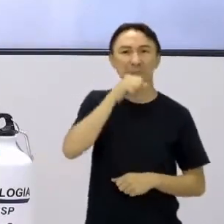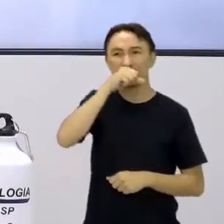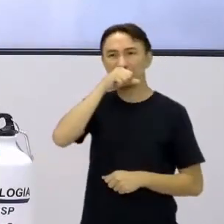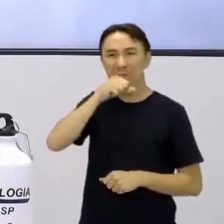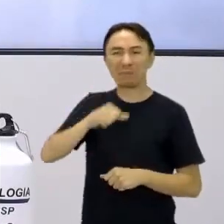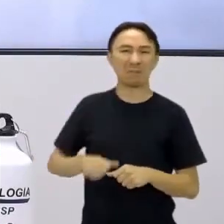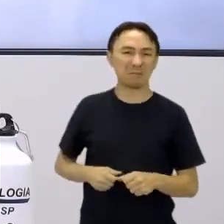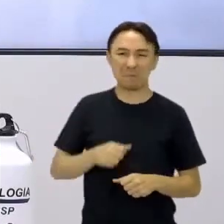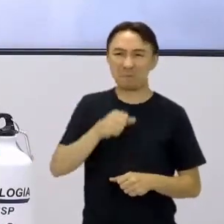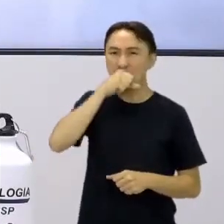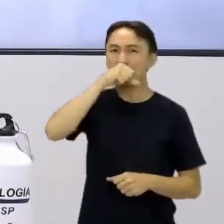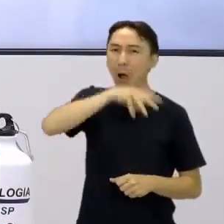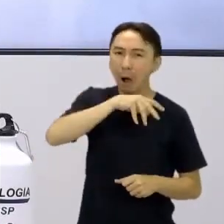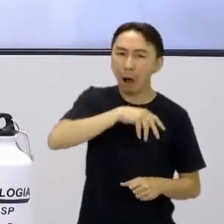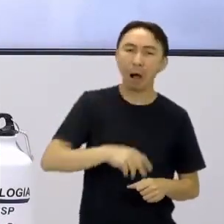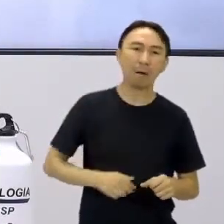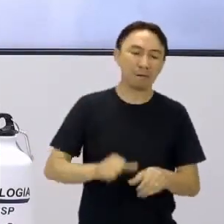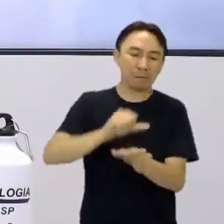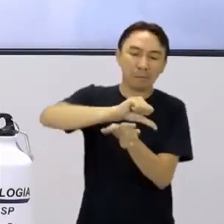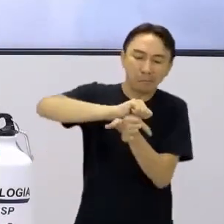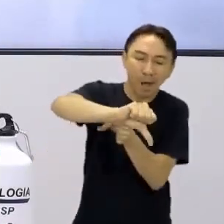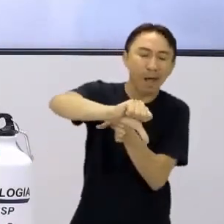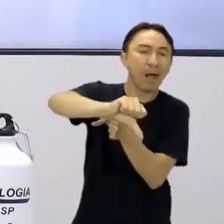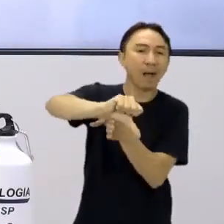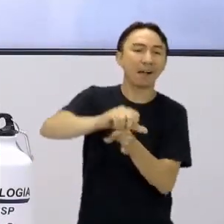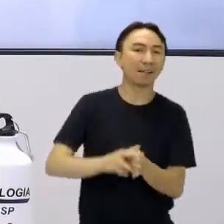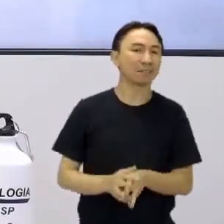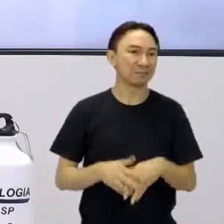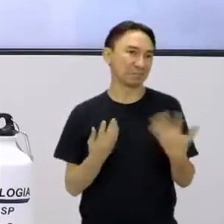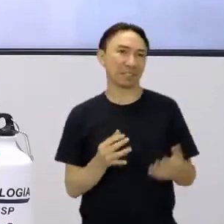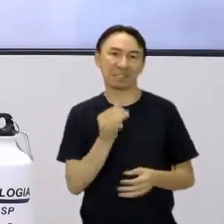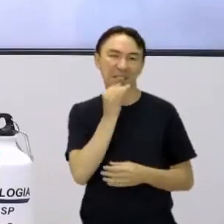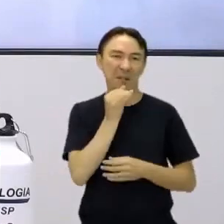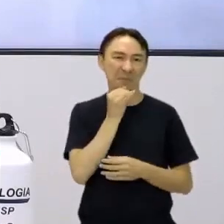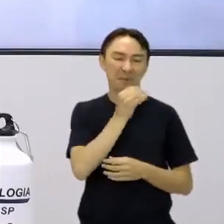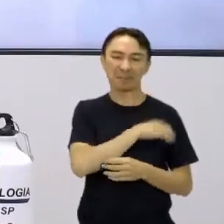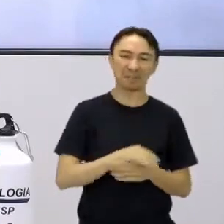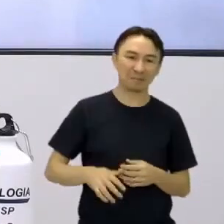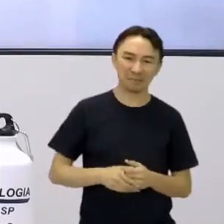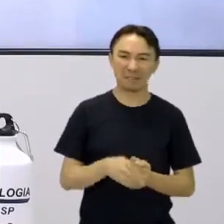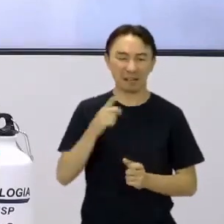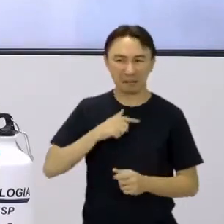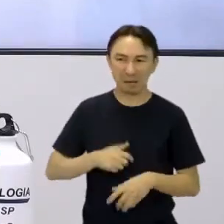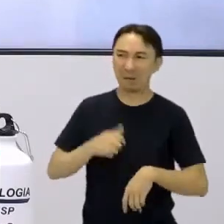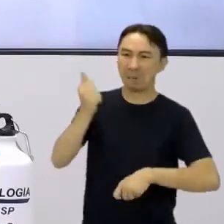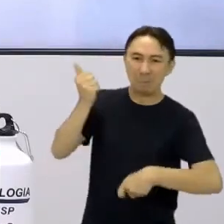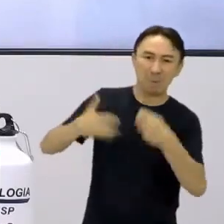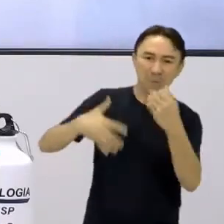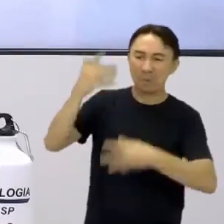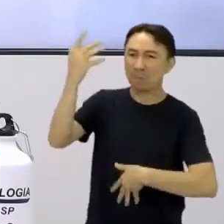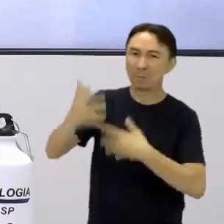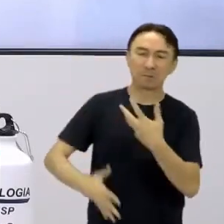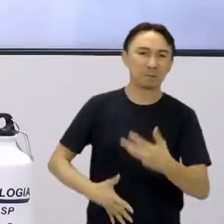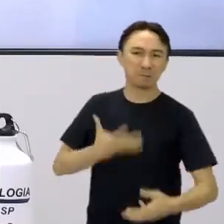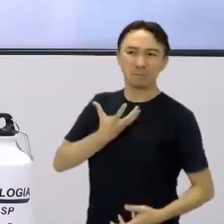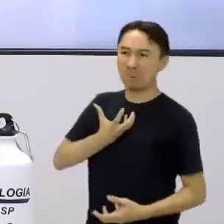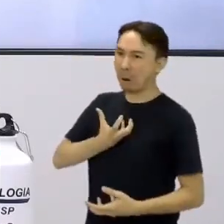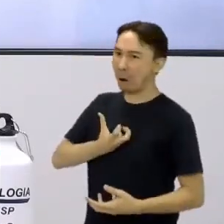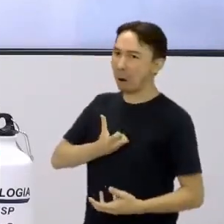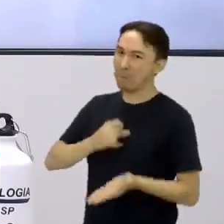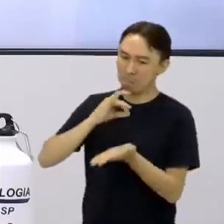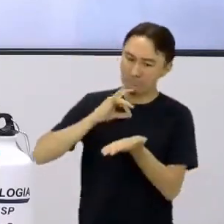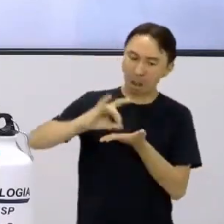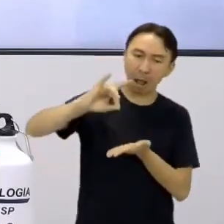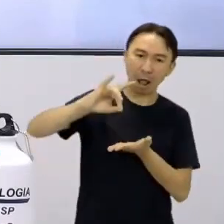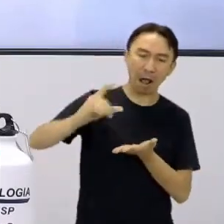ódio, né, aí sendo racista, homofóbica, enfim, entre várias outras coisas. Então, quando a gente fala de direitos e